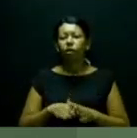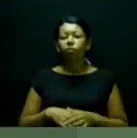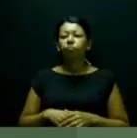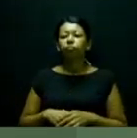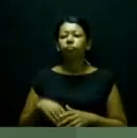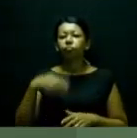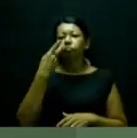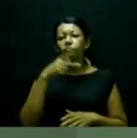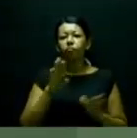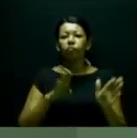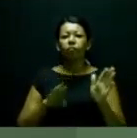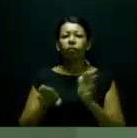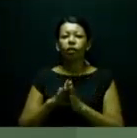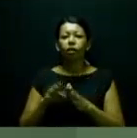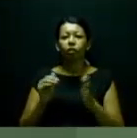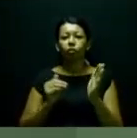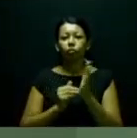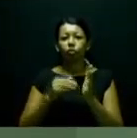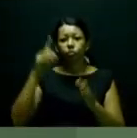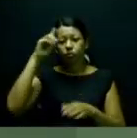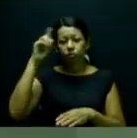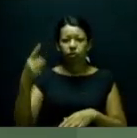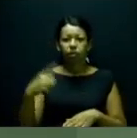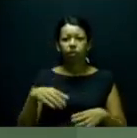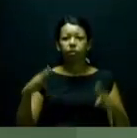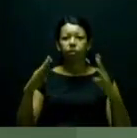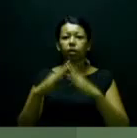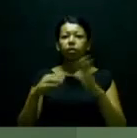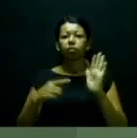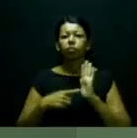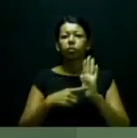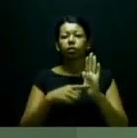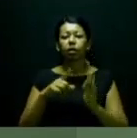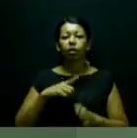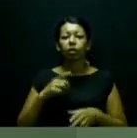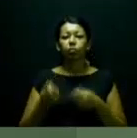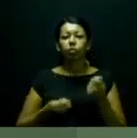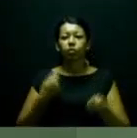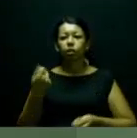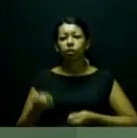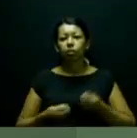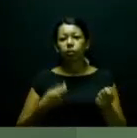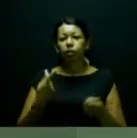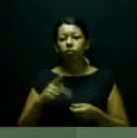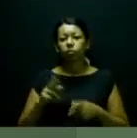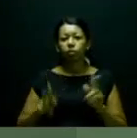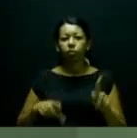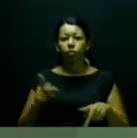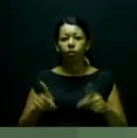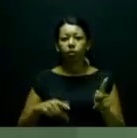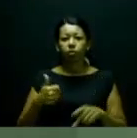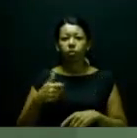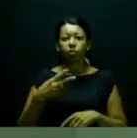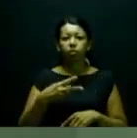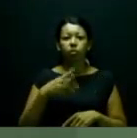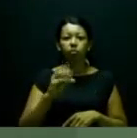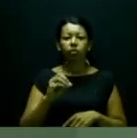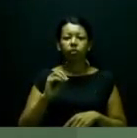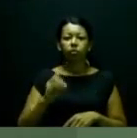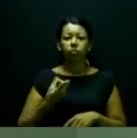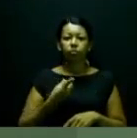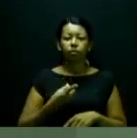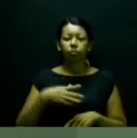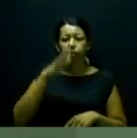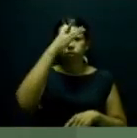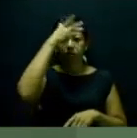falar até o último dia que estiver nessa casa, mostrar que nós temos orçamento para uma população de 120 mil habitantes,